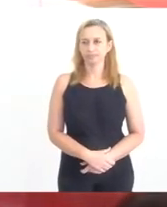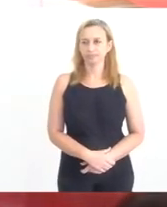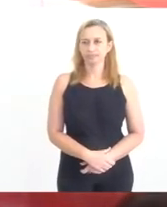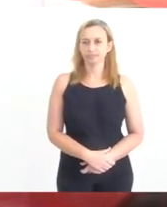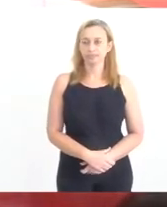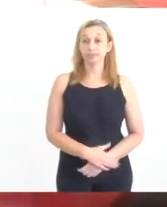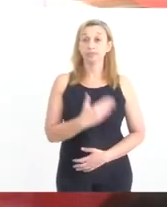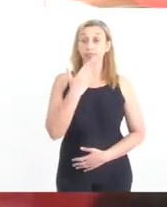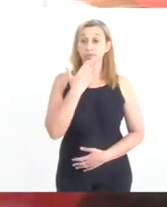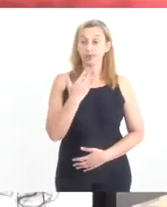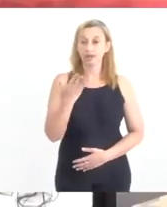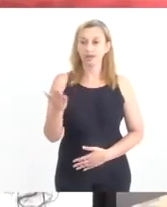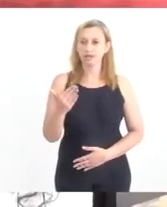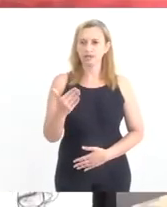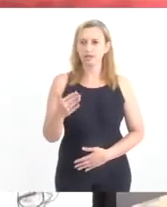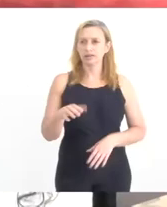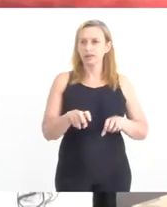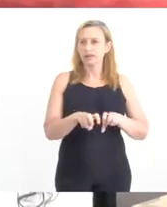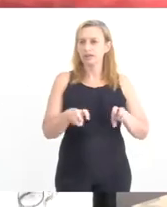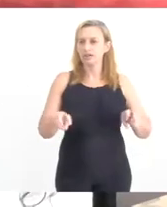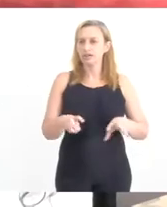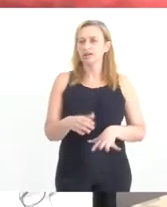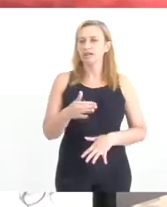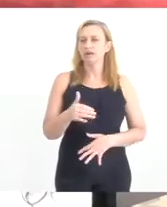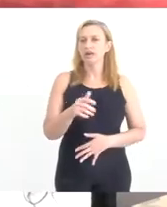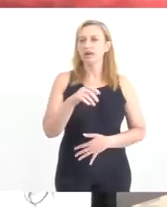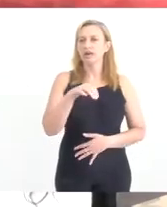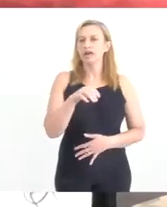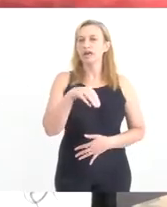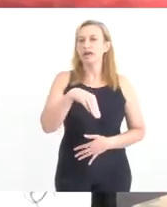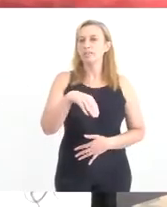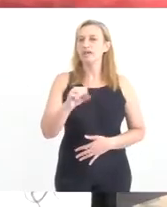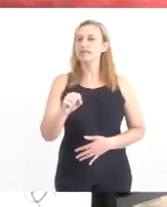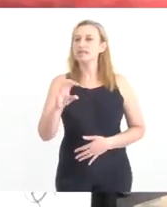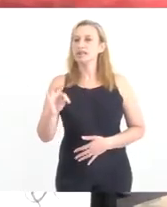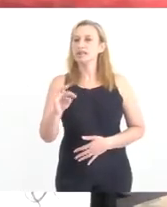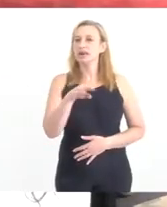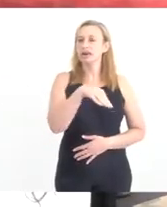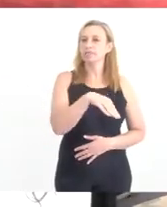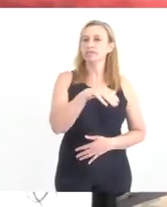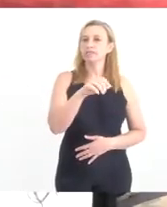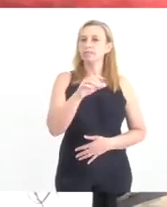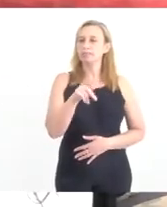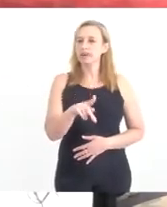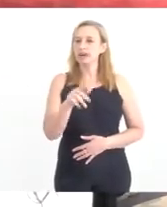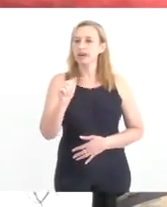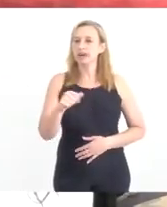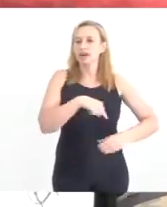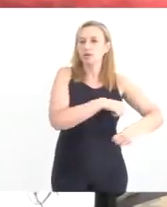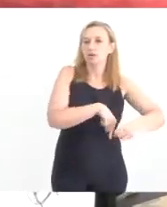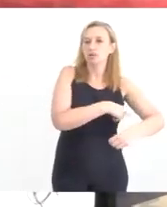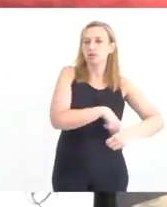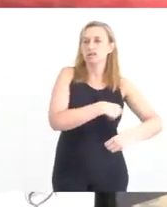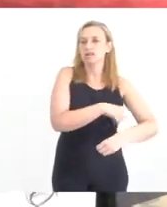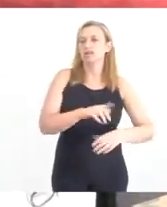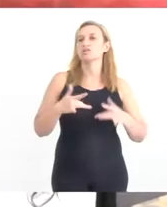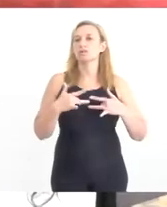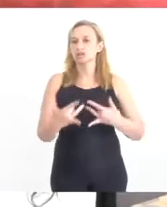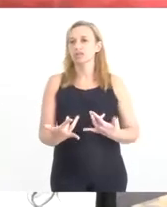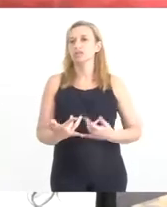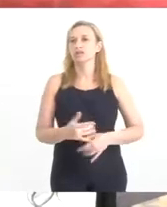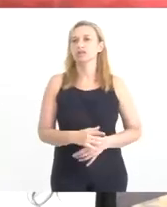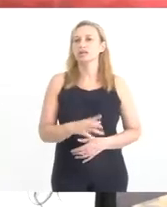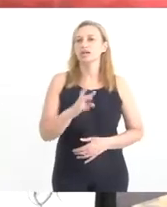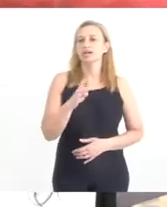e eu vou pedir para chegar aqui mais à frente mmst MPA cozinha solidária MST muka